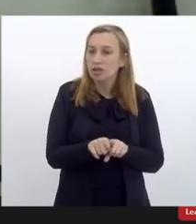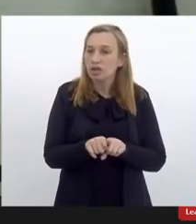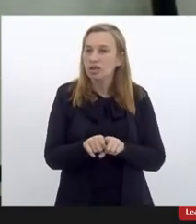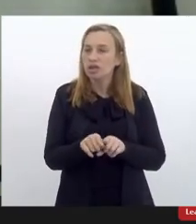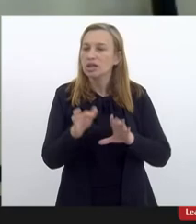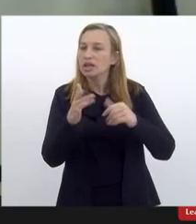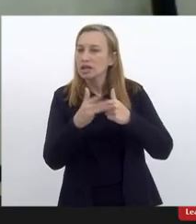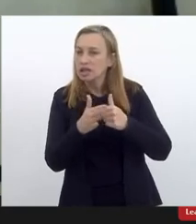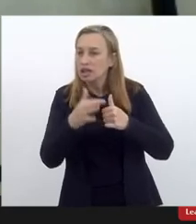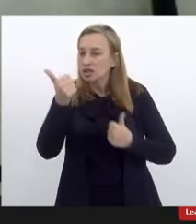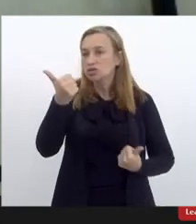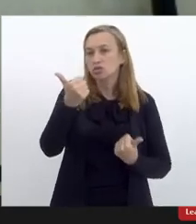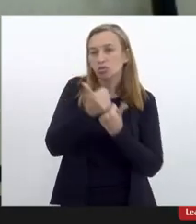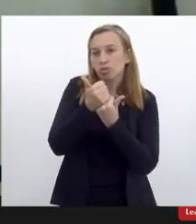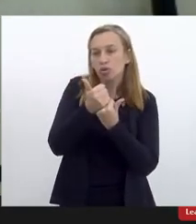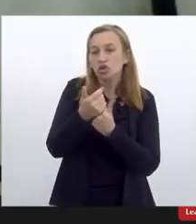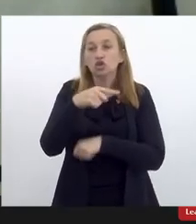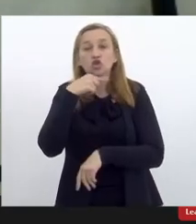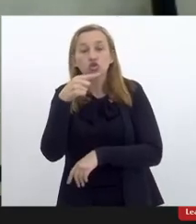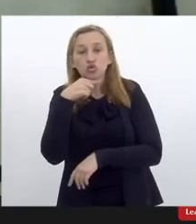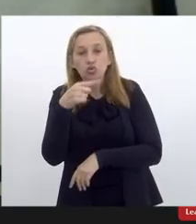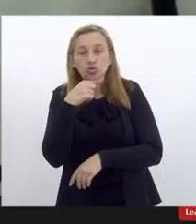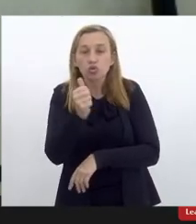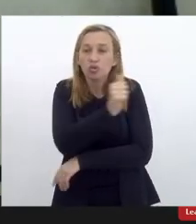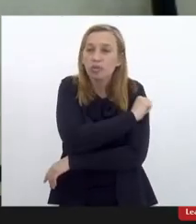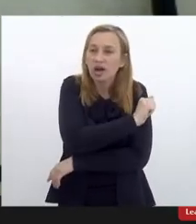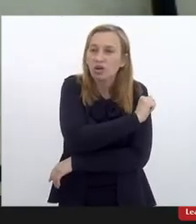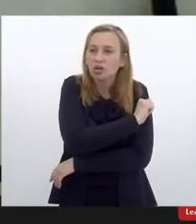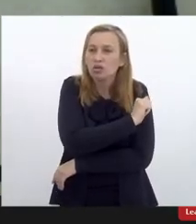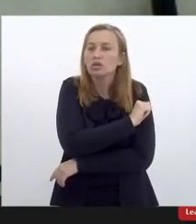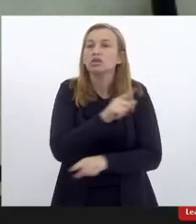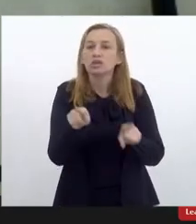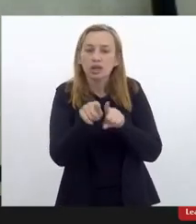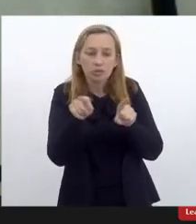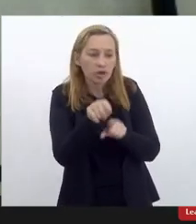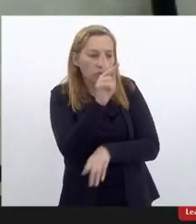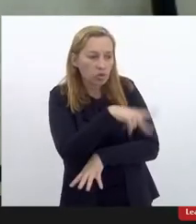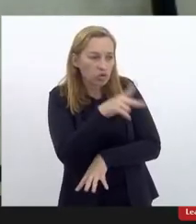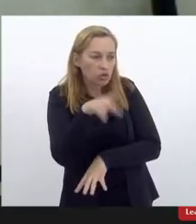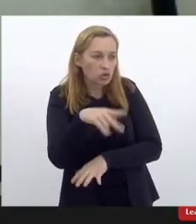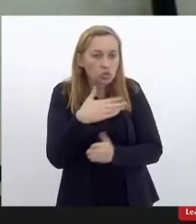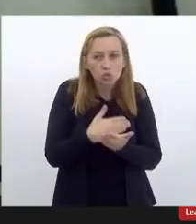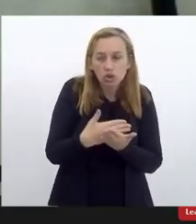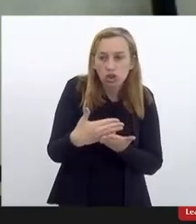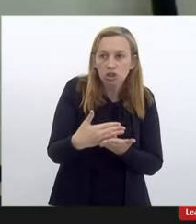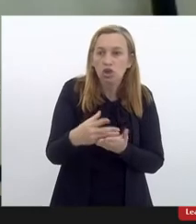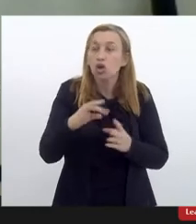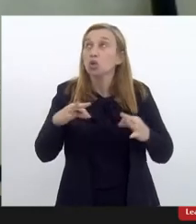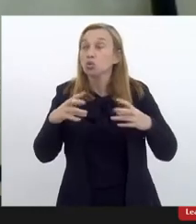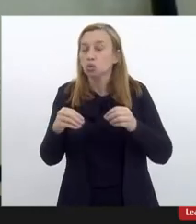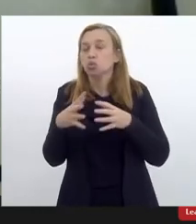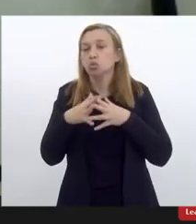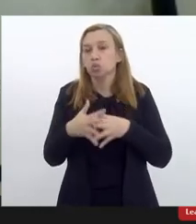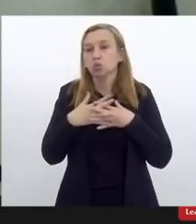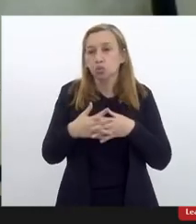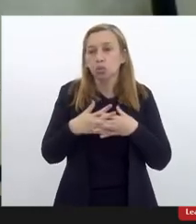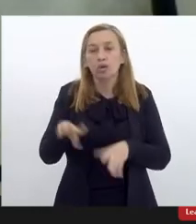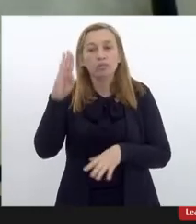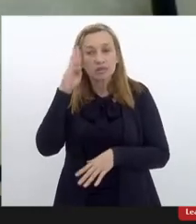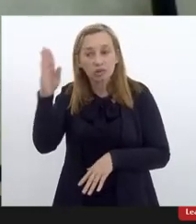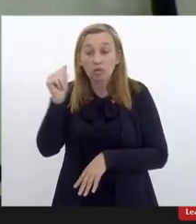de suporte e de dúvidas para alunos e para professores. No início foi tudo muito complicado,